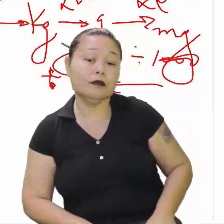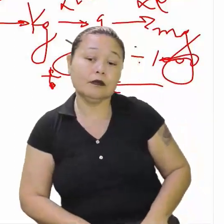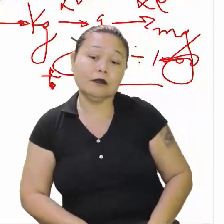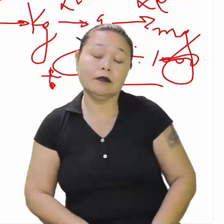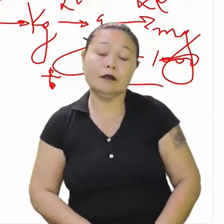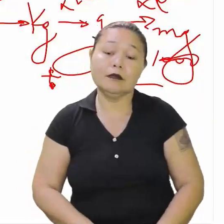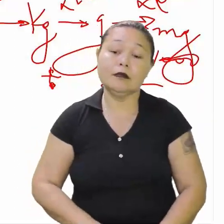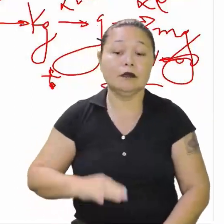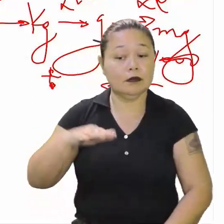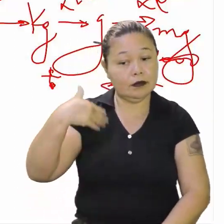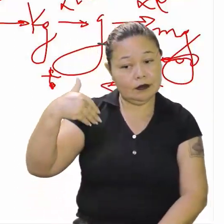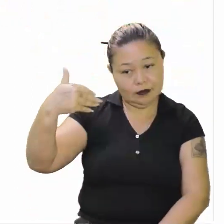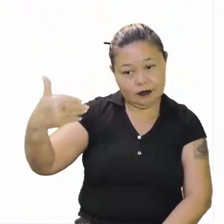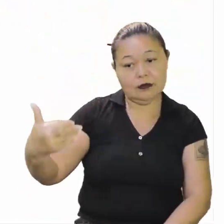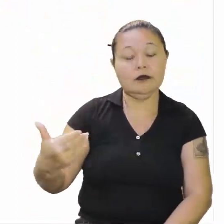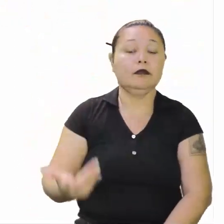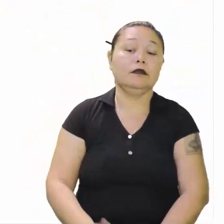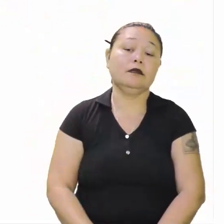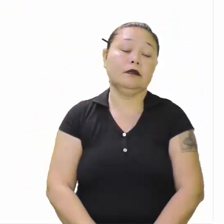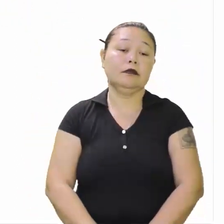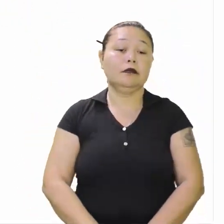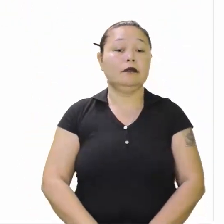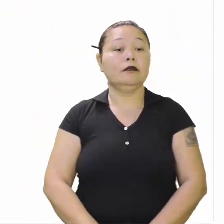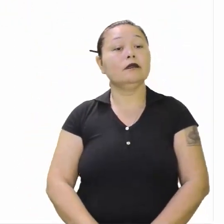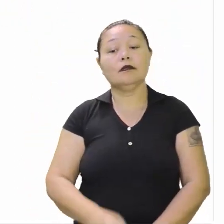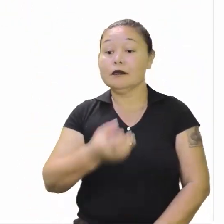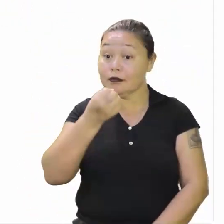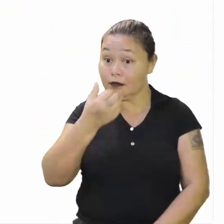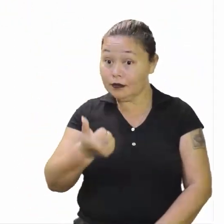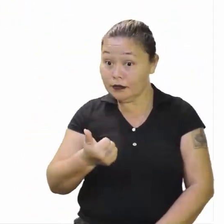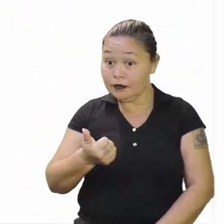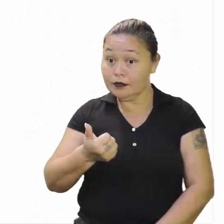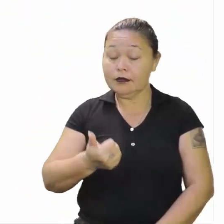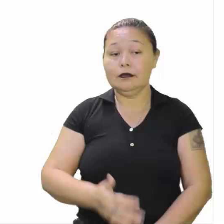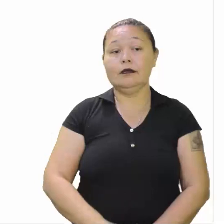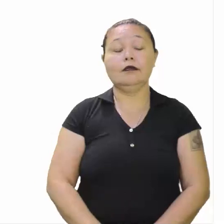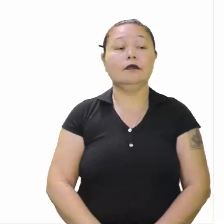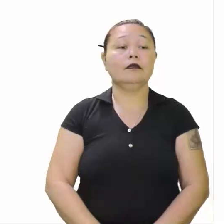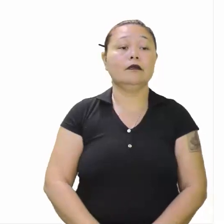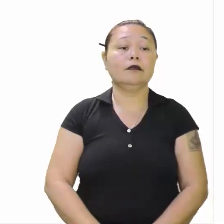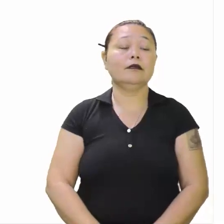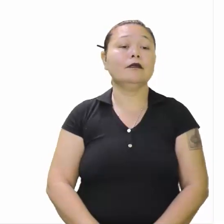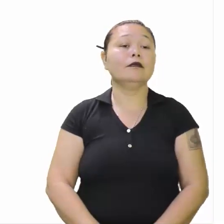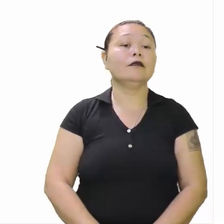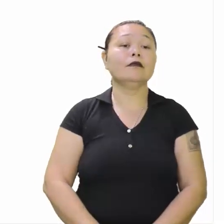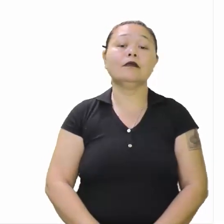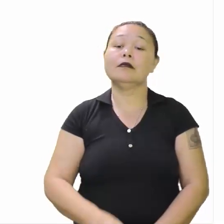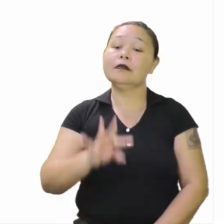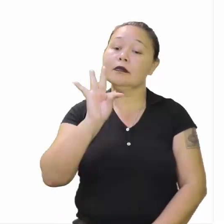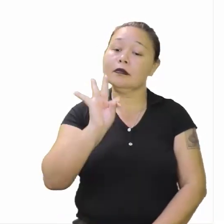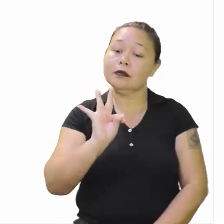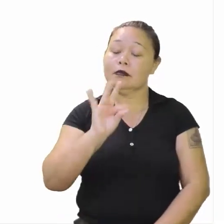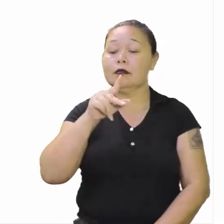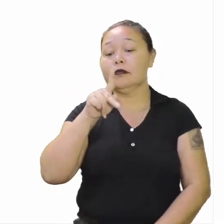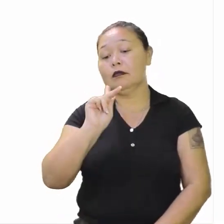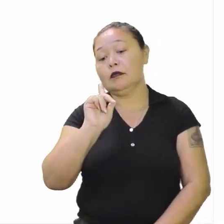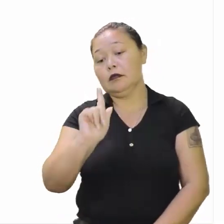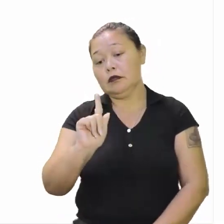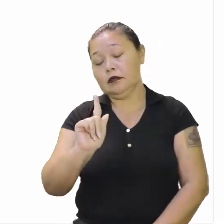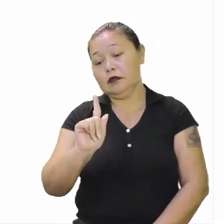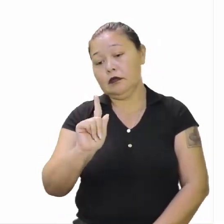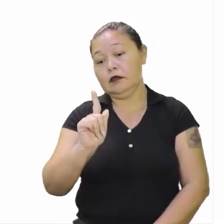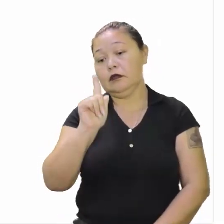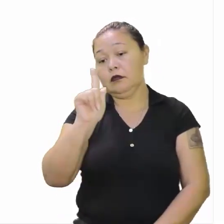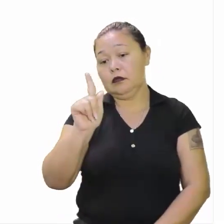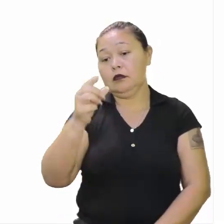E assim sucessivamente. Tá bom? Então, tonelada, quilograma,